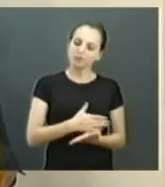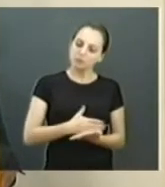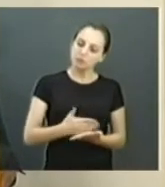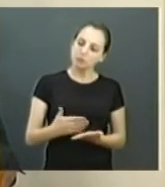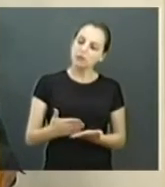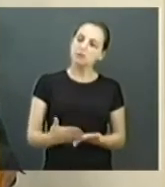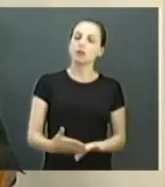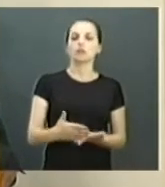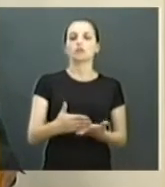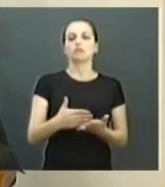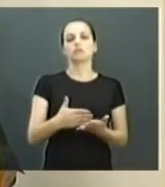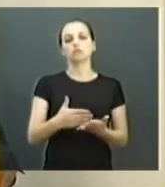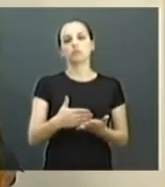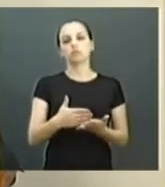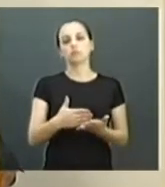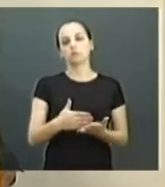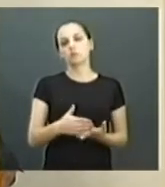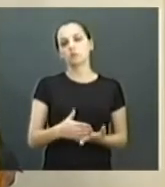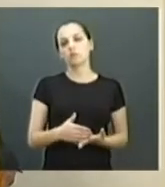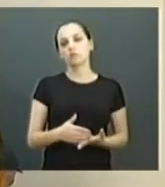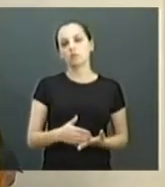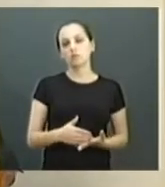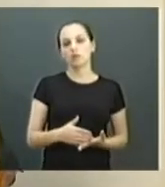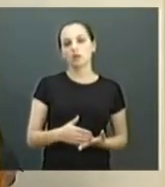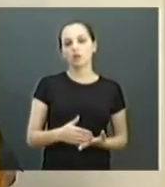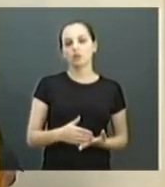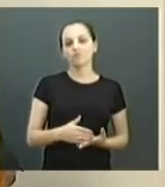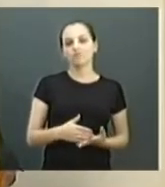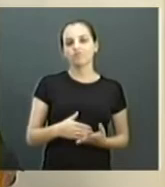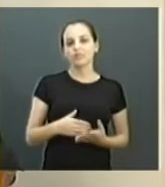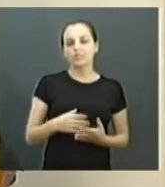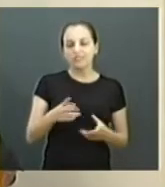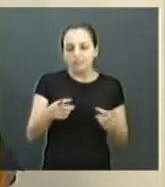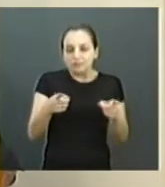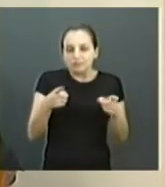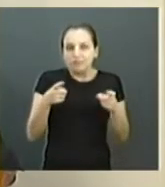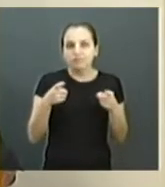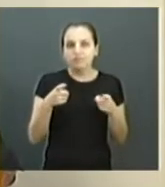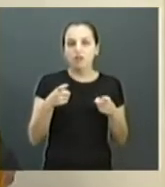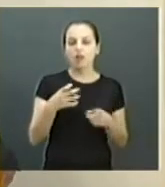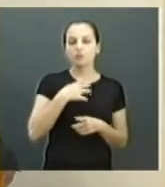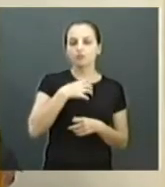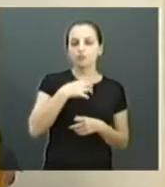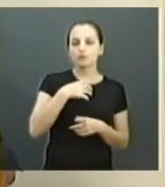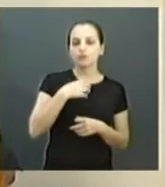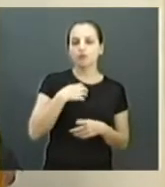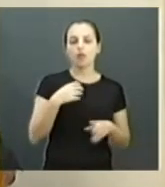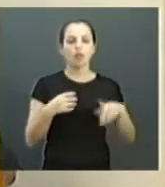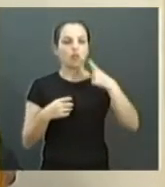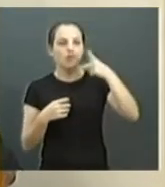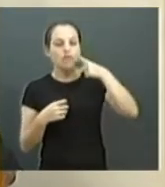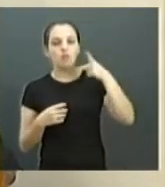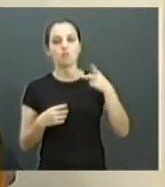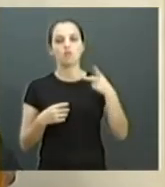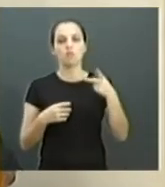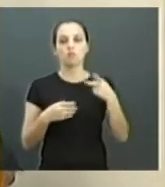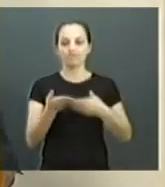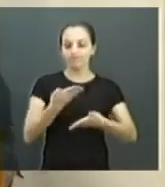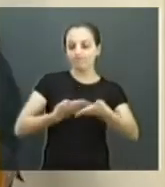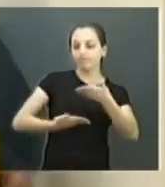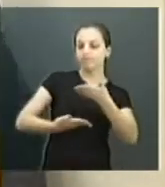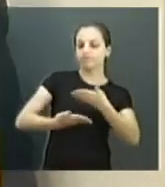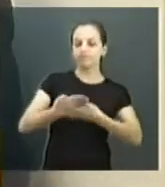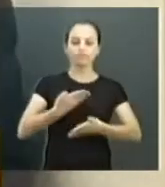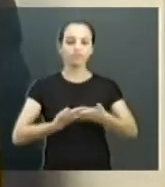zero. Avaliar posicionamentos individuais de cada vereador aqui. A relação com o vereador.